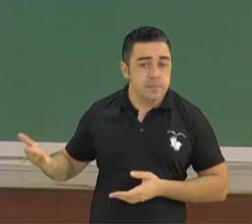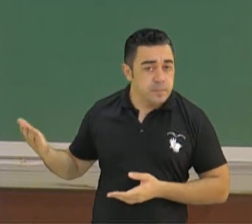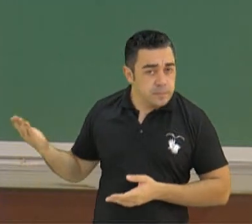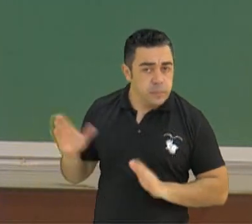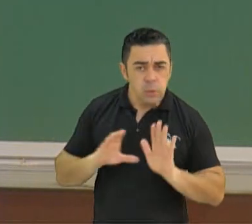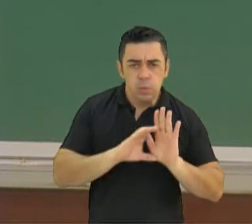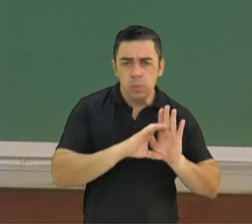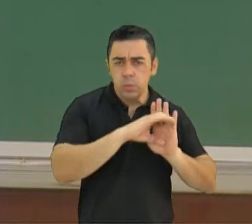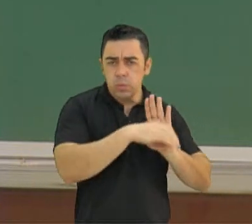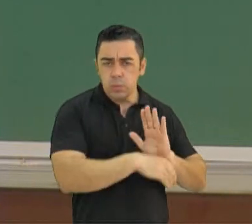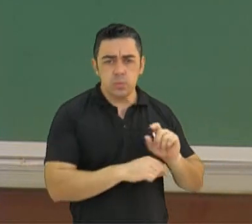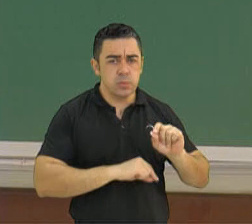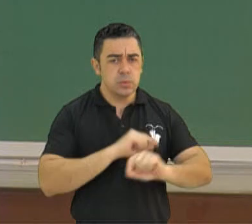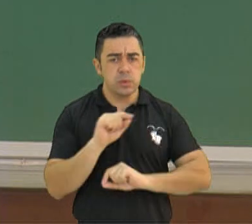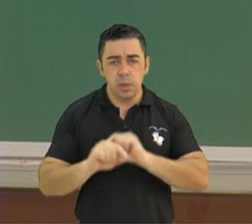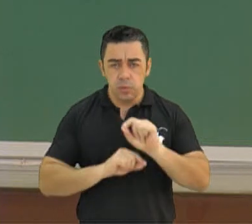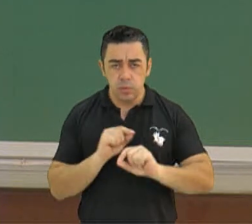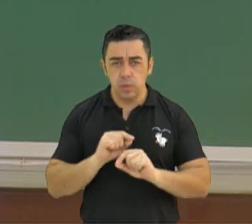a cultura